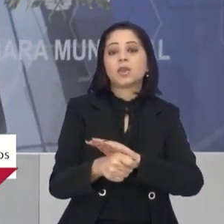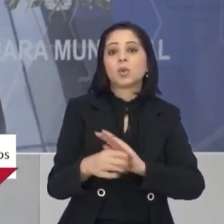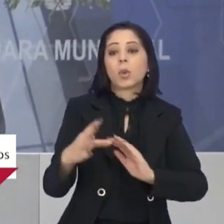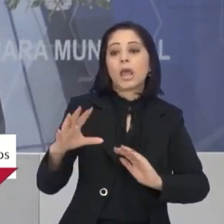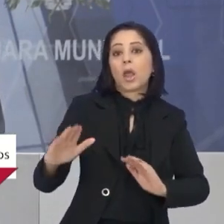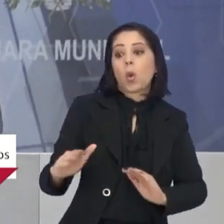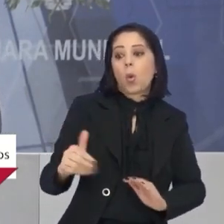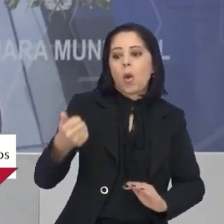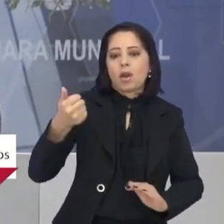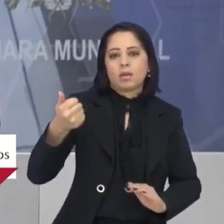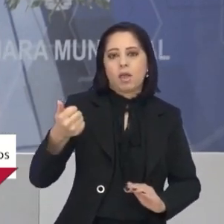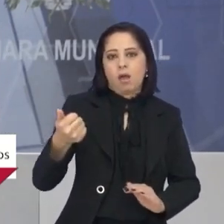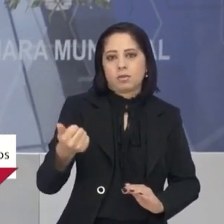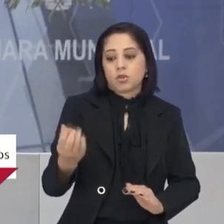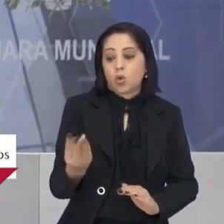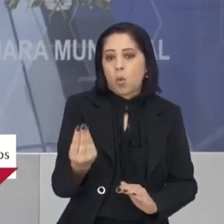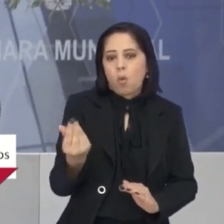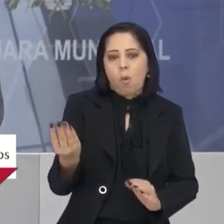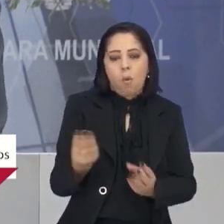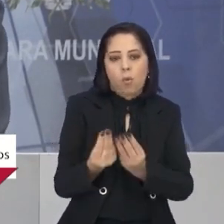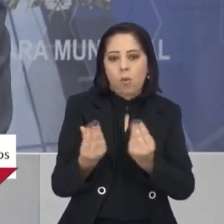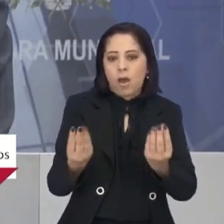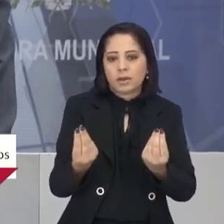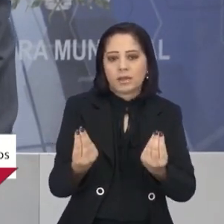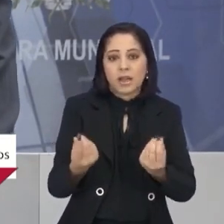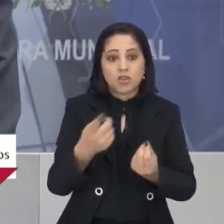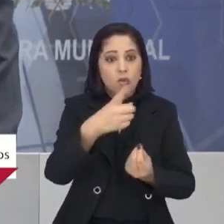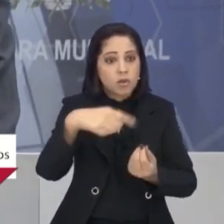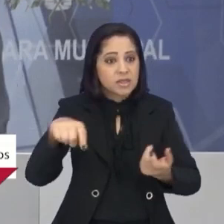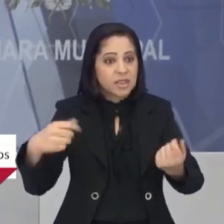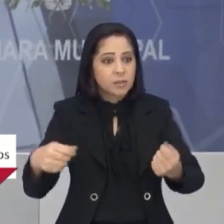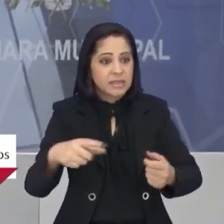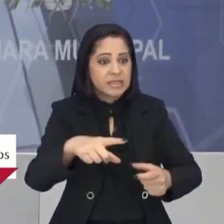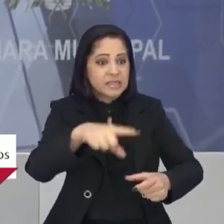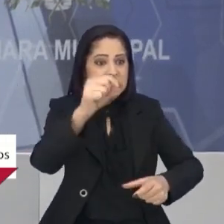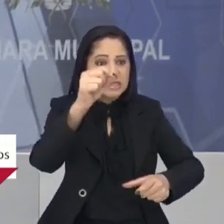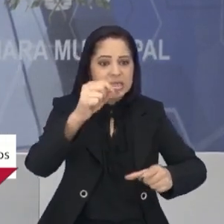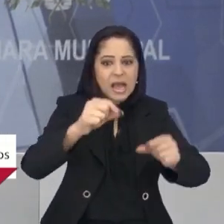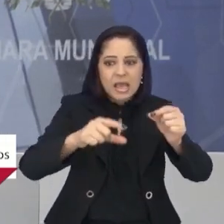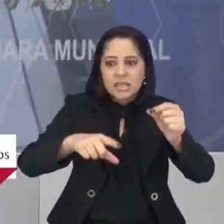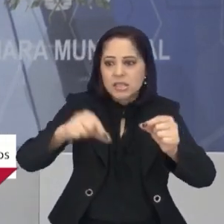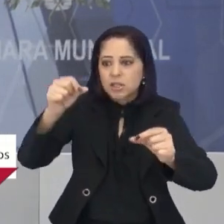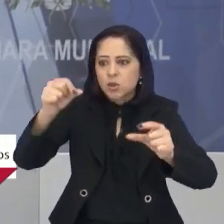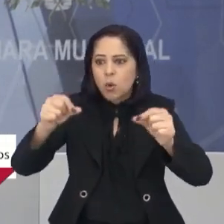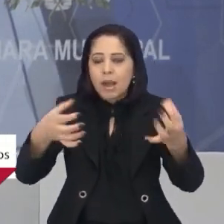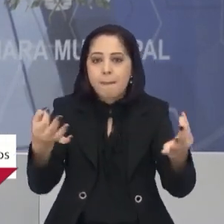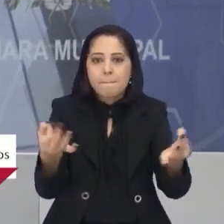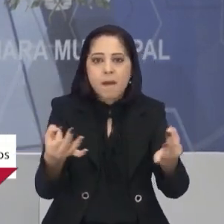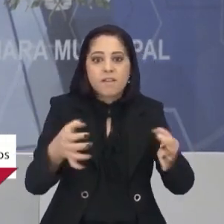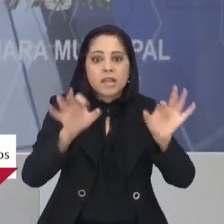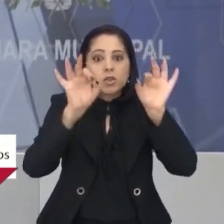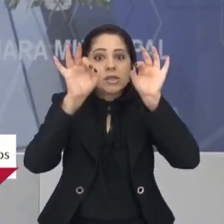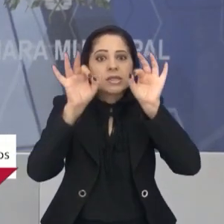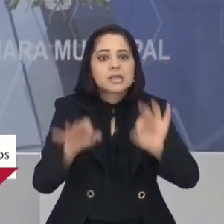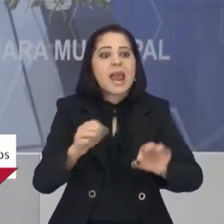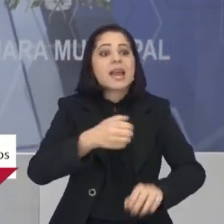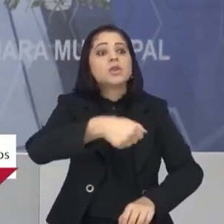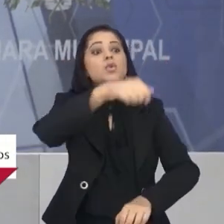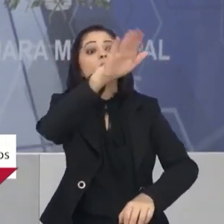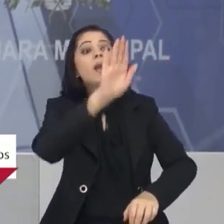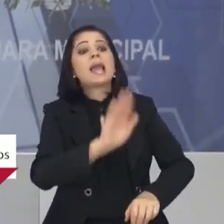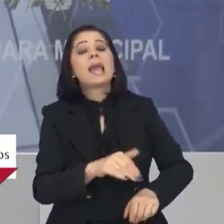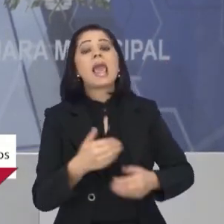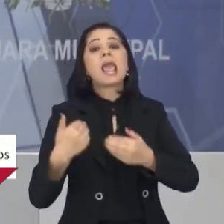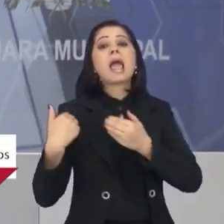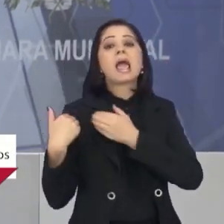social vamos ter um processo de escolha mais apurado de quem vai